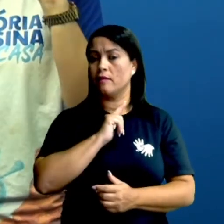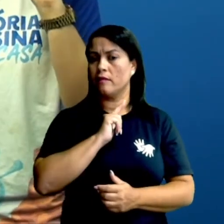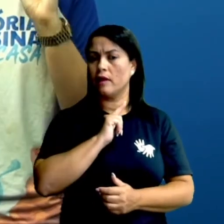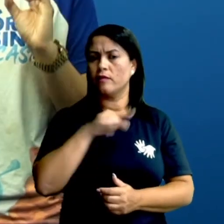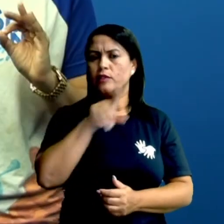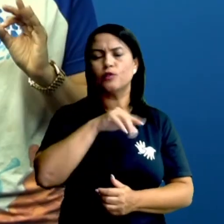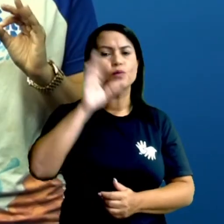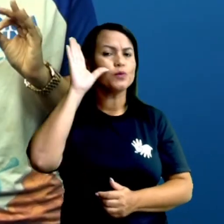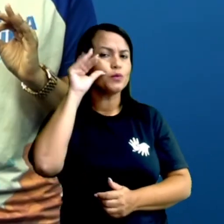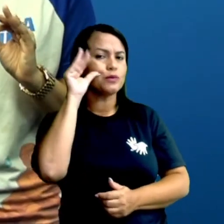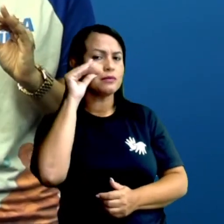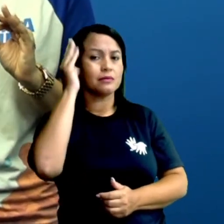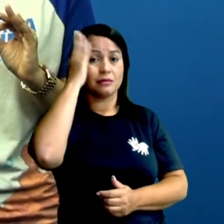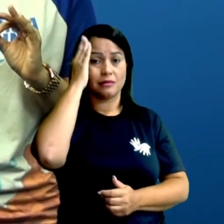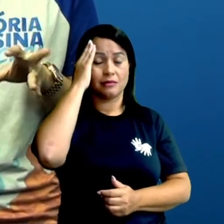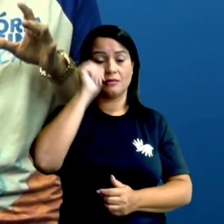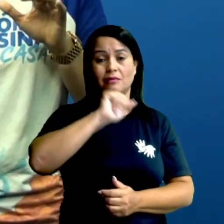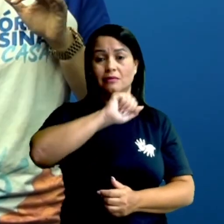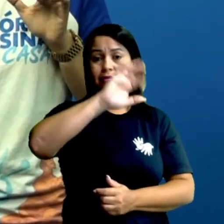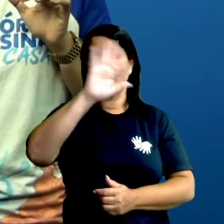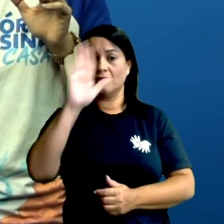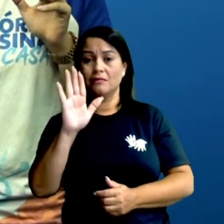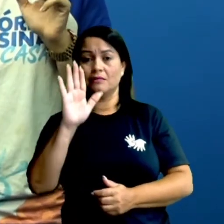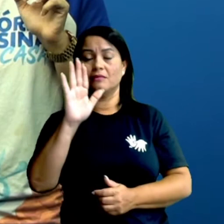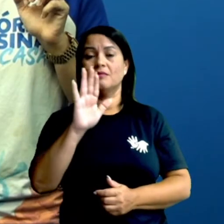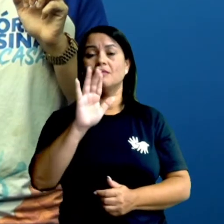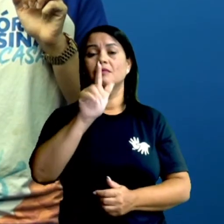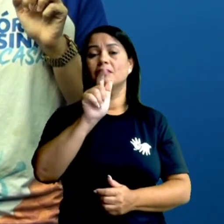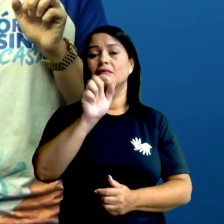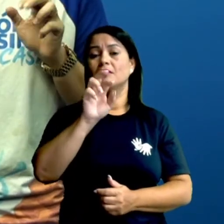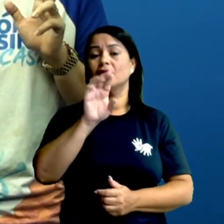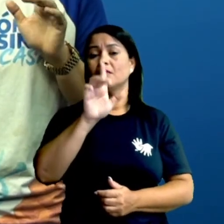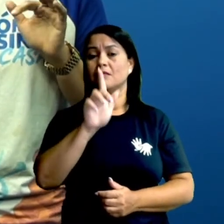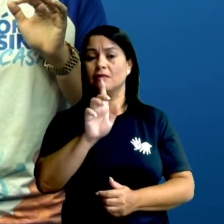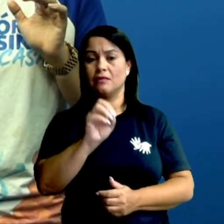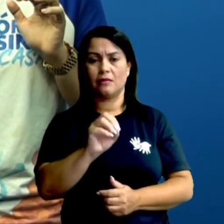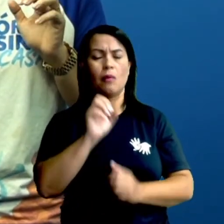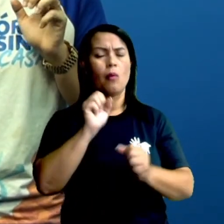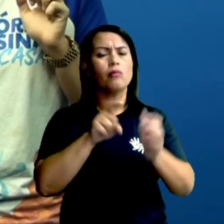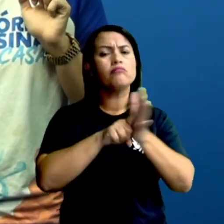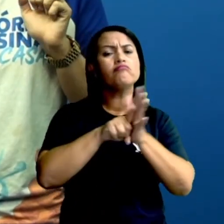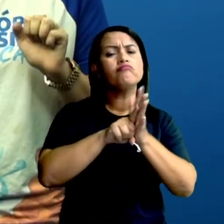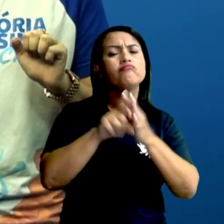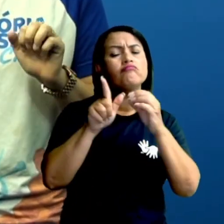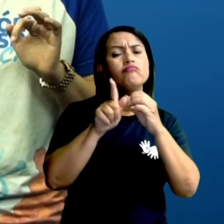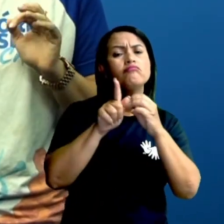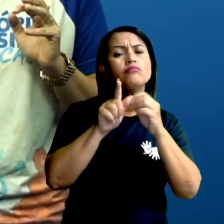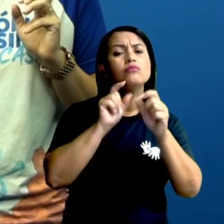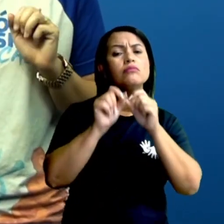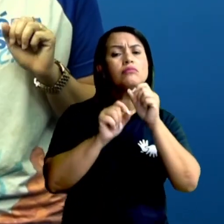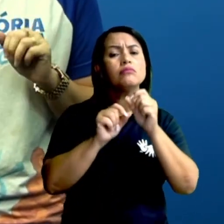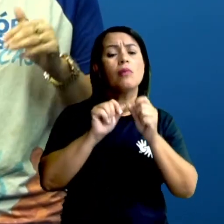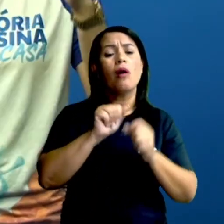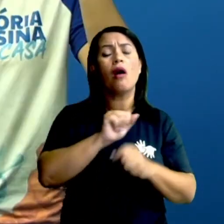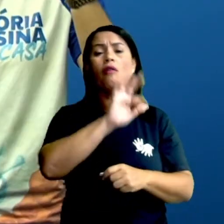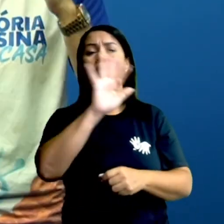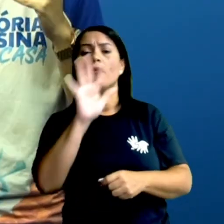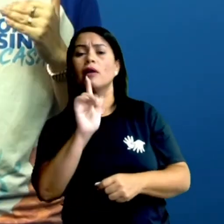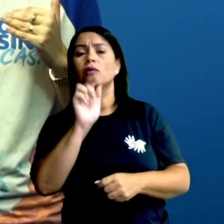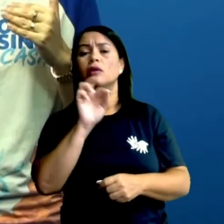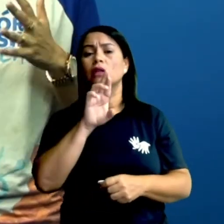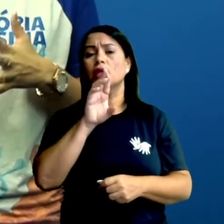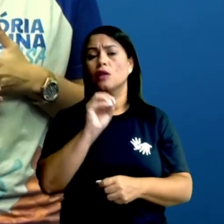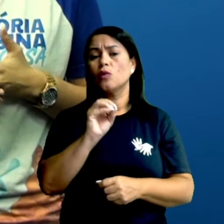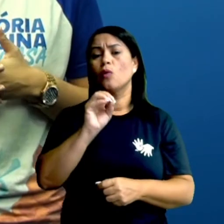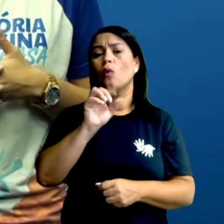tiver curiosidade em saber do alfabeto grego, então vai lá e pesquisa assim, ó, alfabeto grego usado na matemática e você